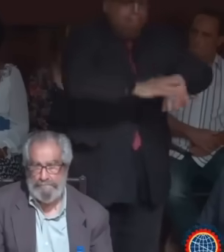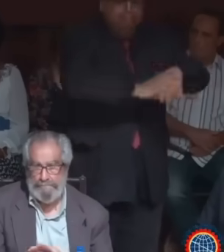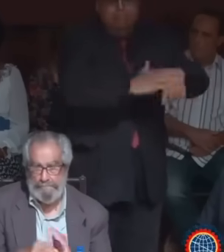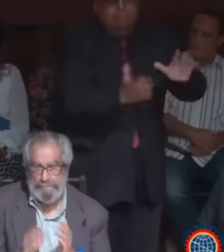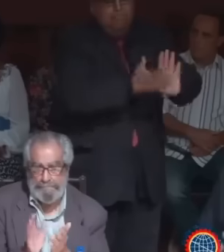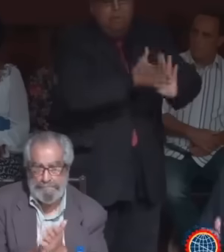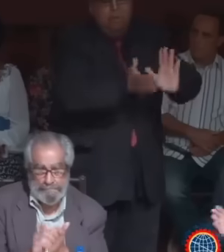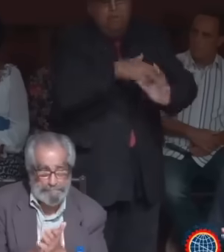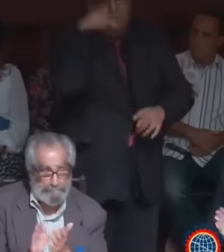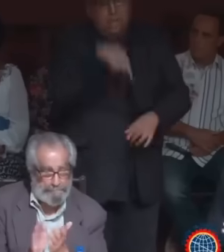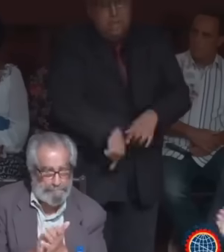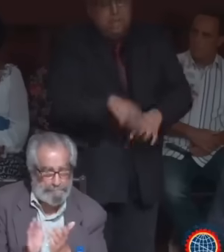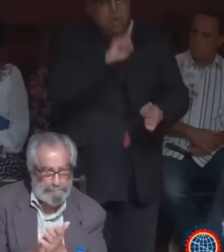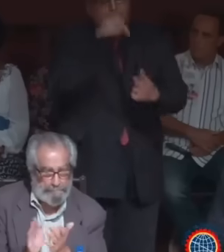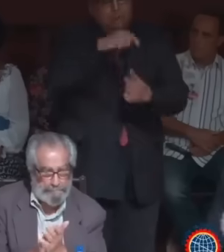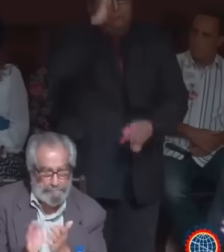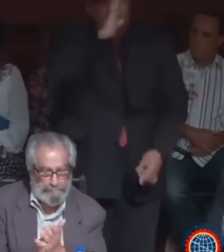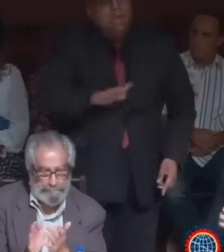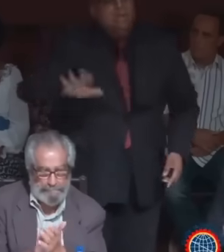os destinos do país.